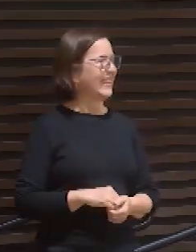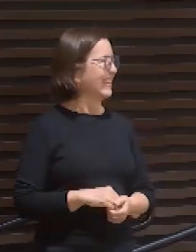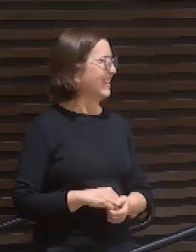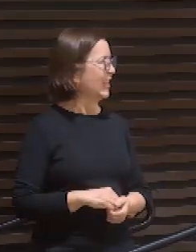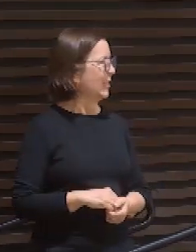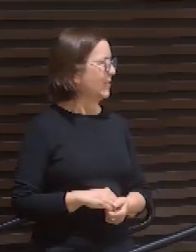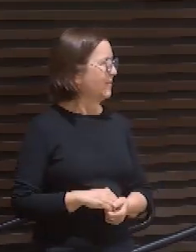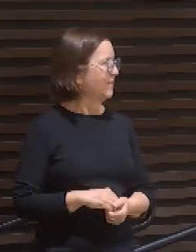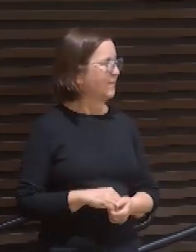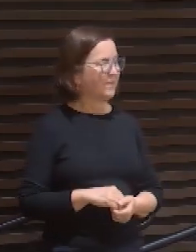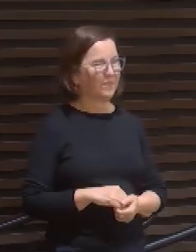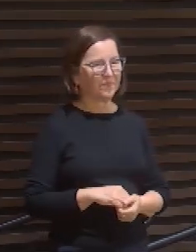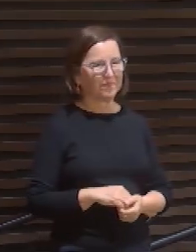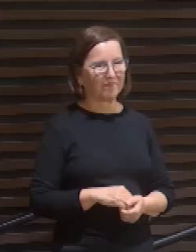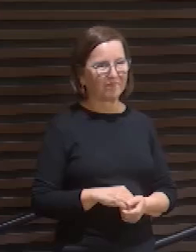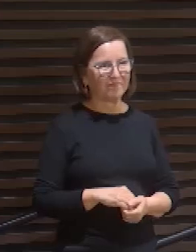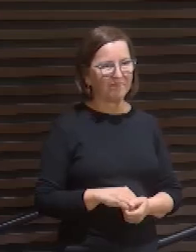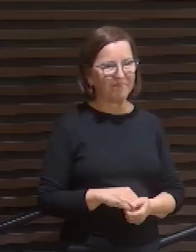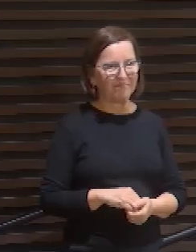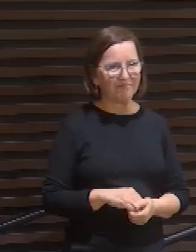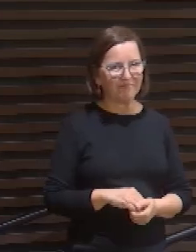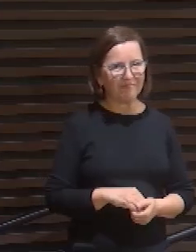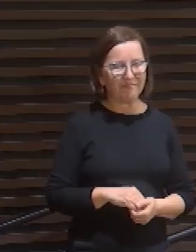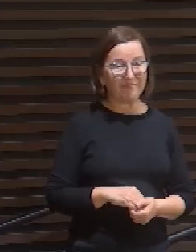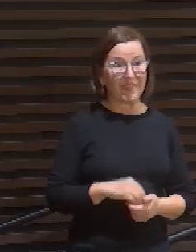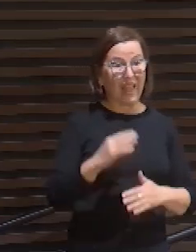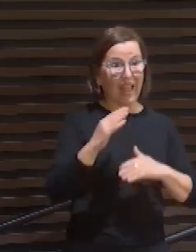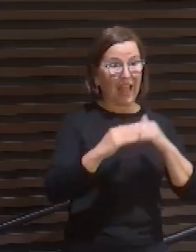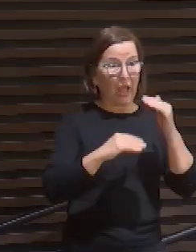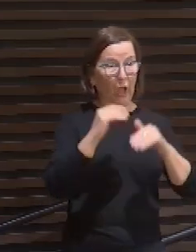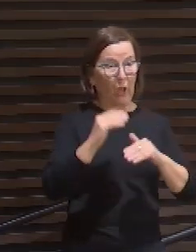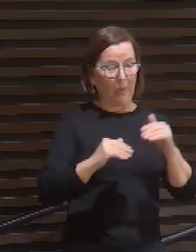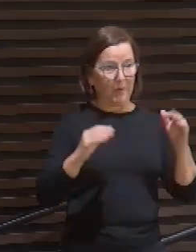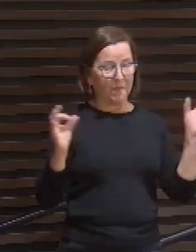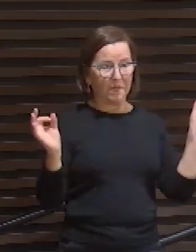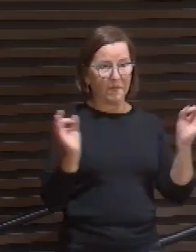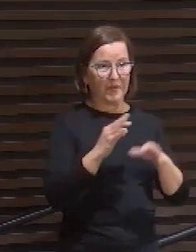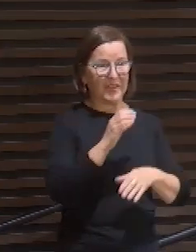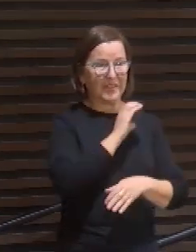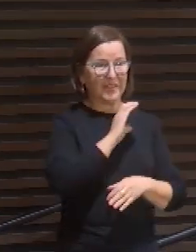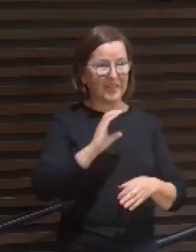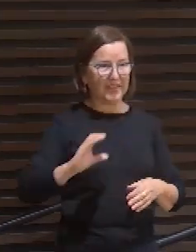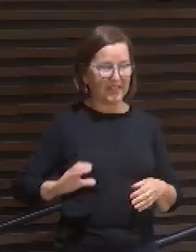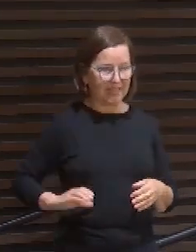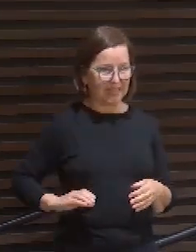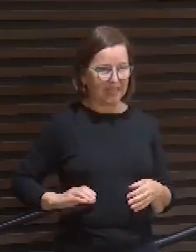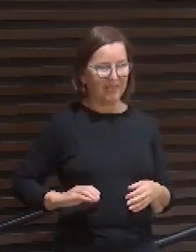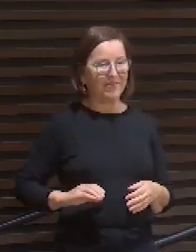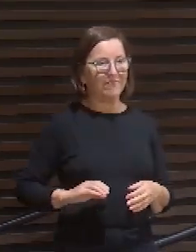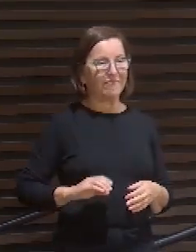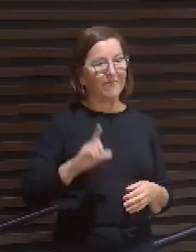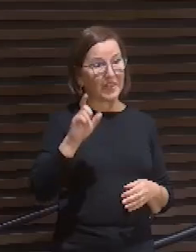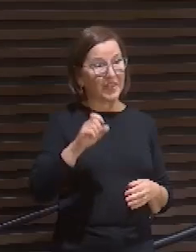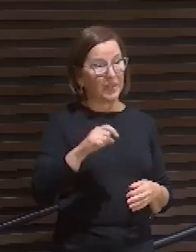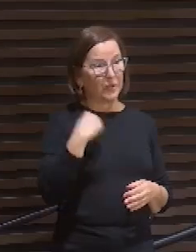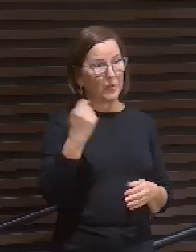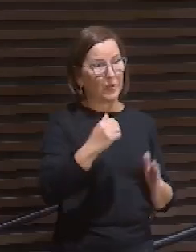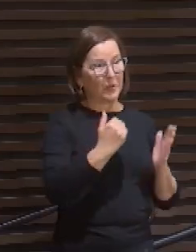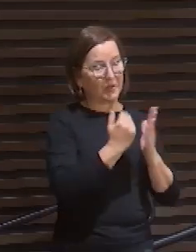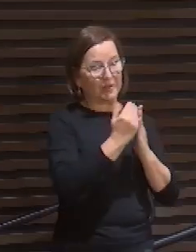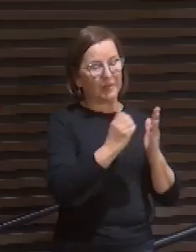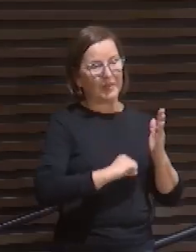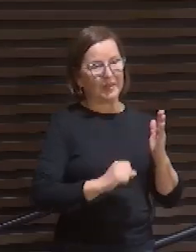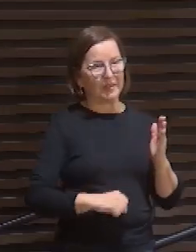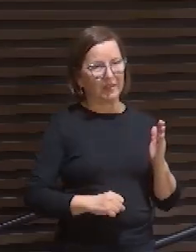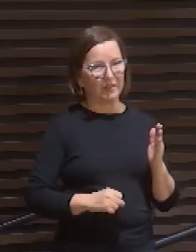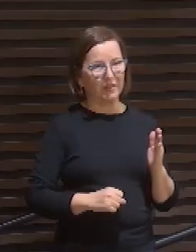Eu destaco aqui que a obra consumada de Cristo como nosso sumo sacerdote, oferecendo a si